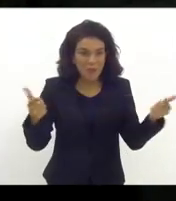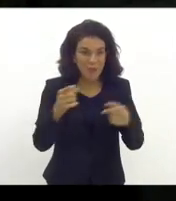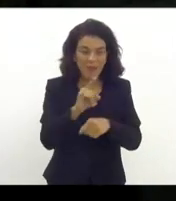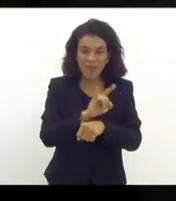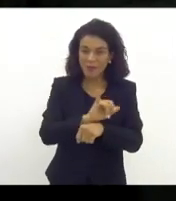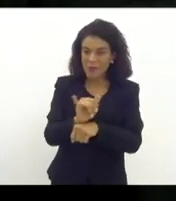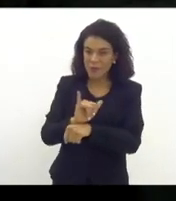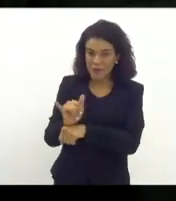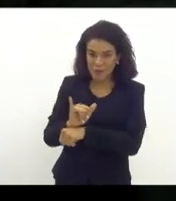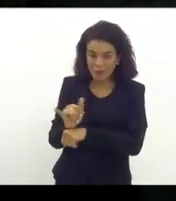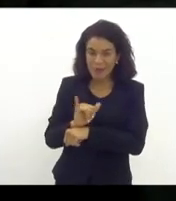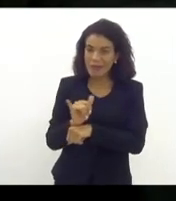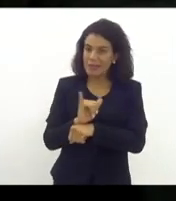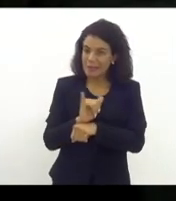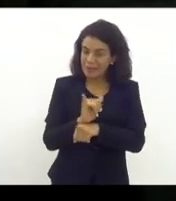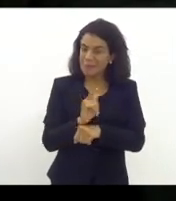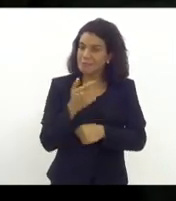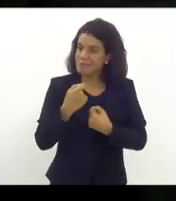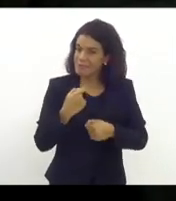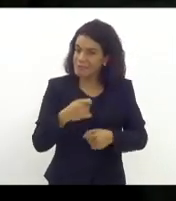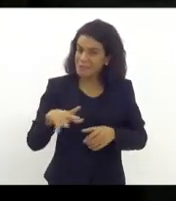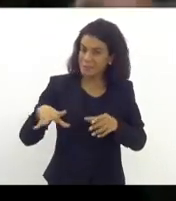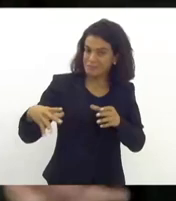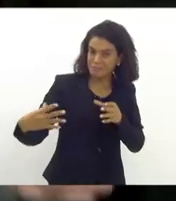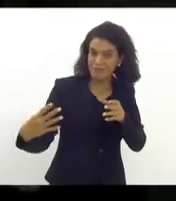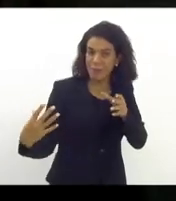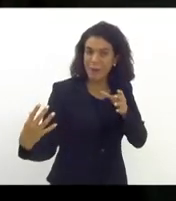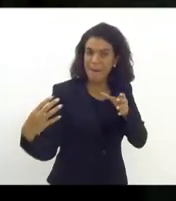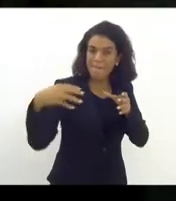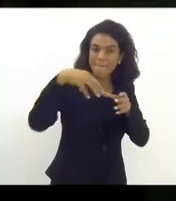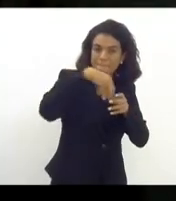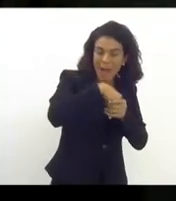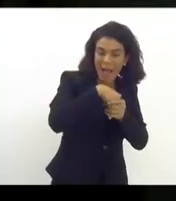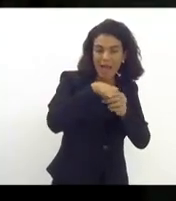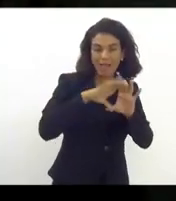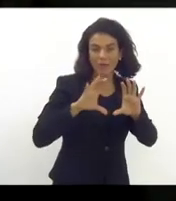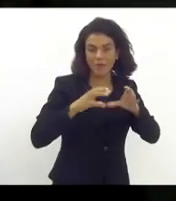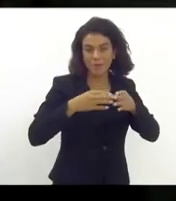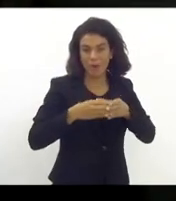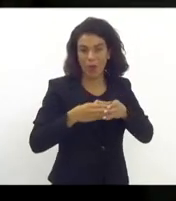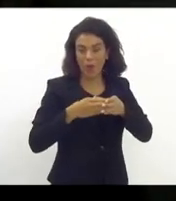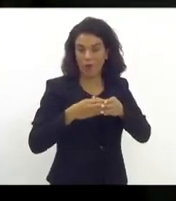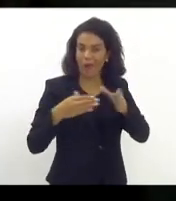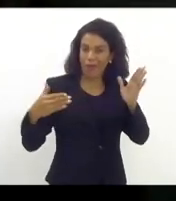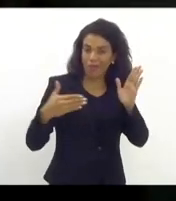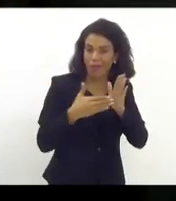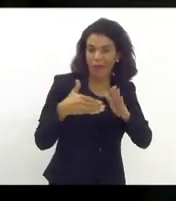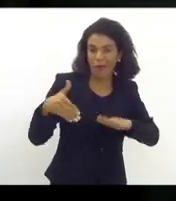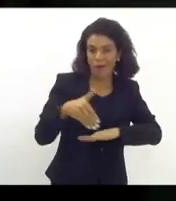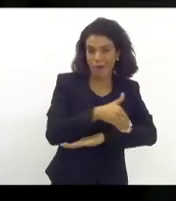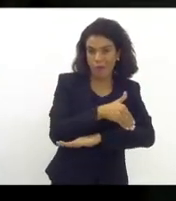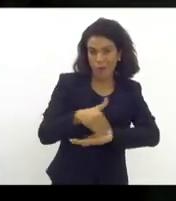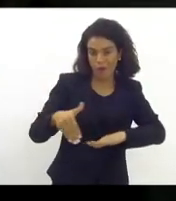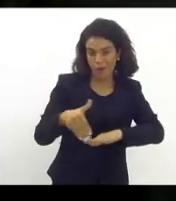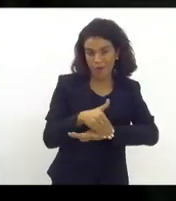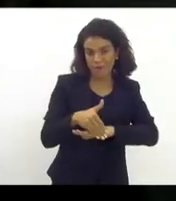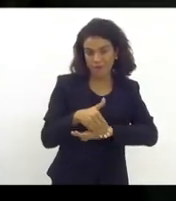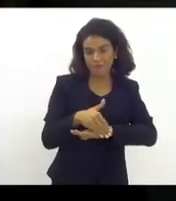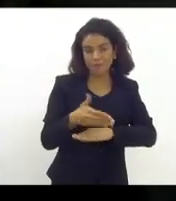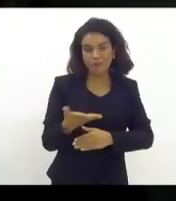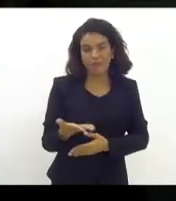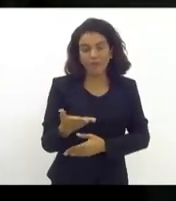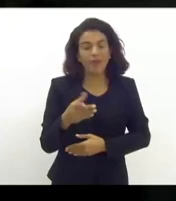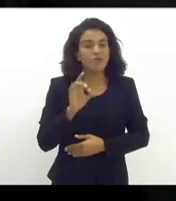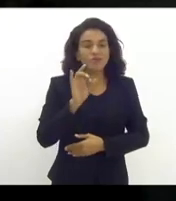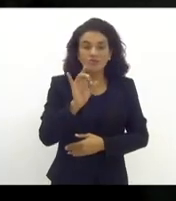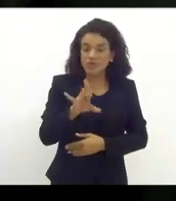é difícil chegar você tem que estar num bloco tem um bloco tem que ir até uma escola o bloco tem que ir até a rua deles Isso só vai acontecer com fomento não